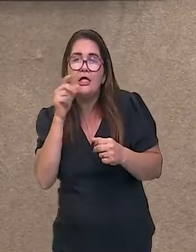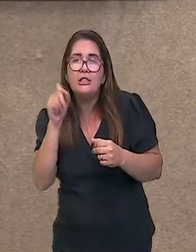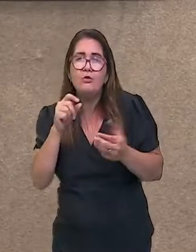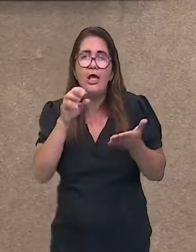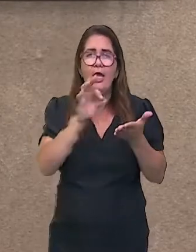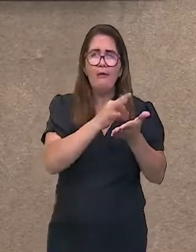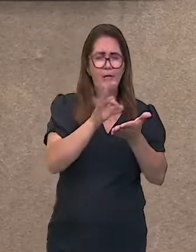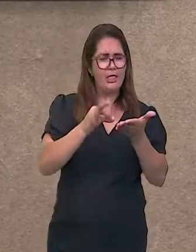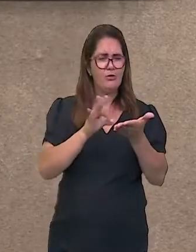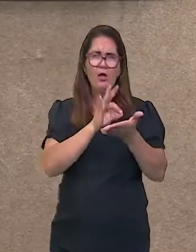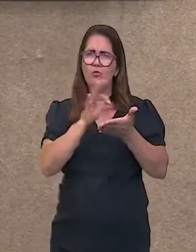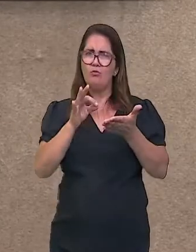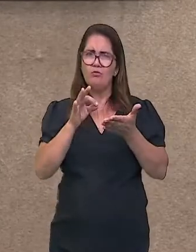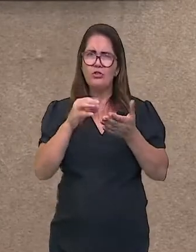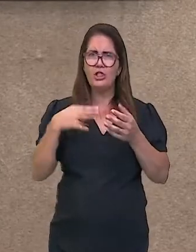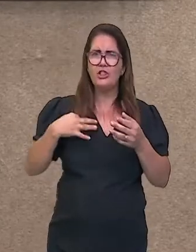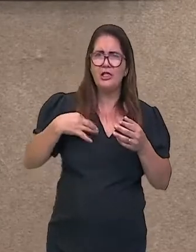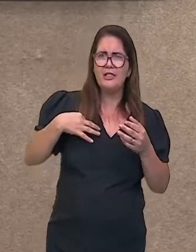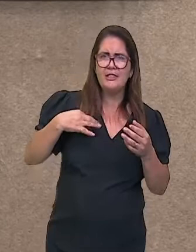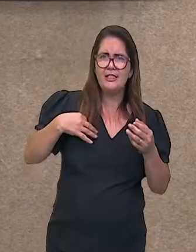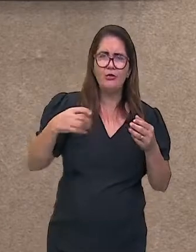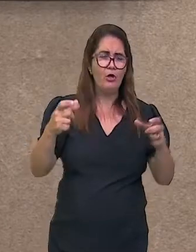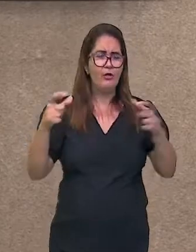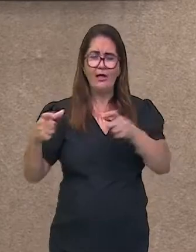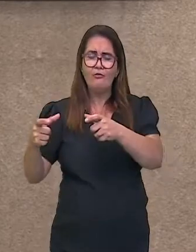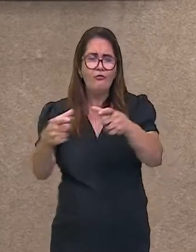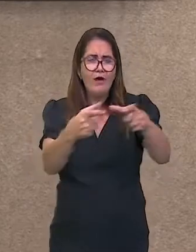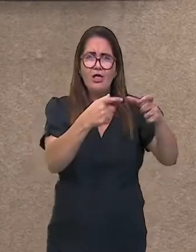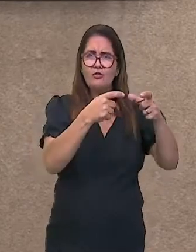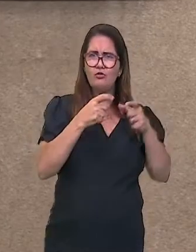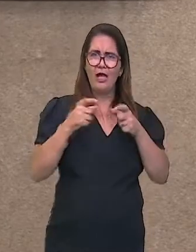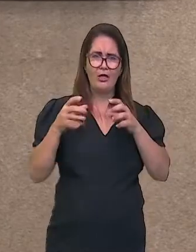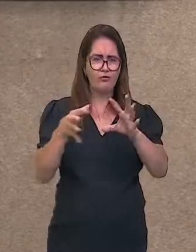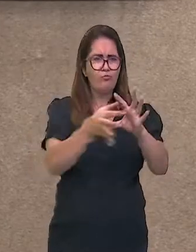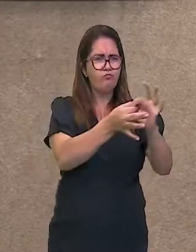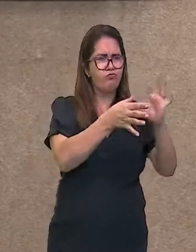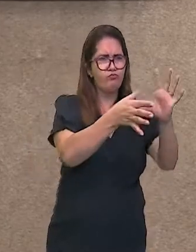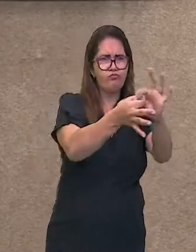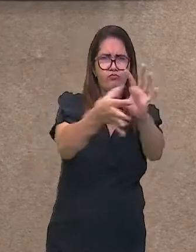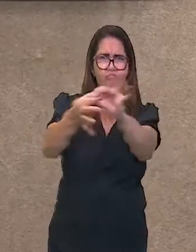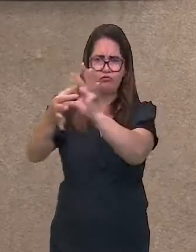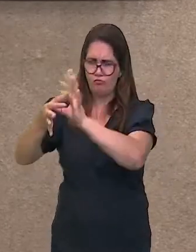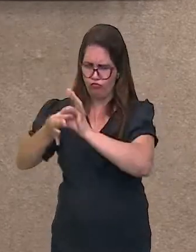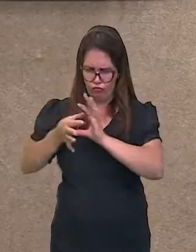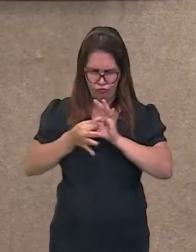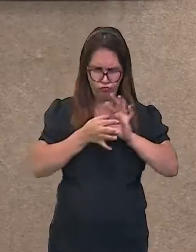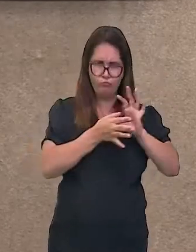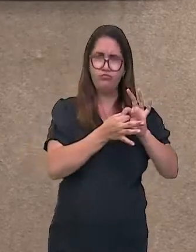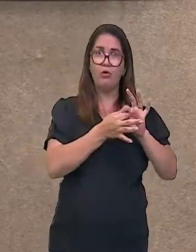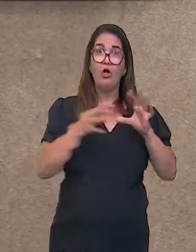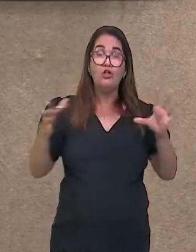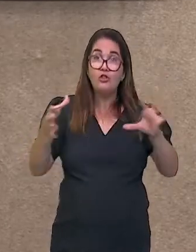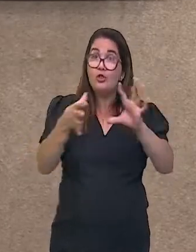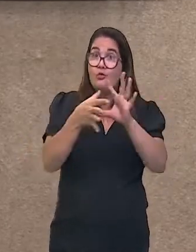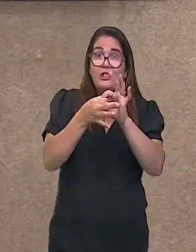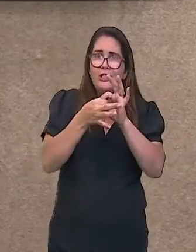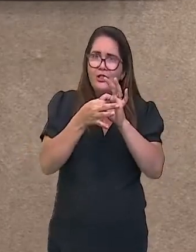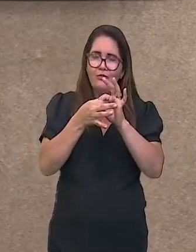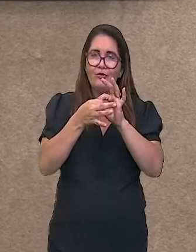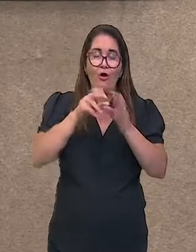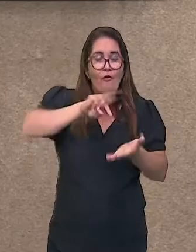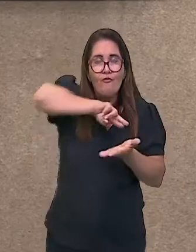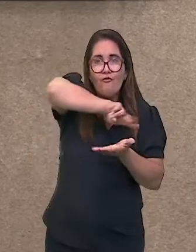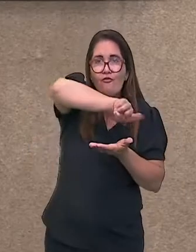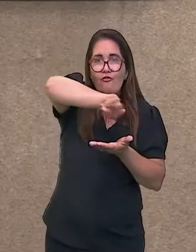de inúmeros reinos. Após essa unificação, lançaram-se à busca de colônias para o